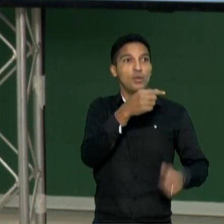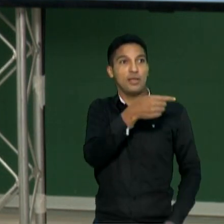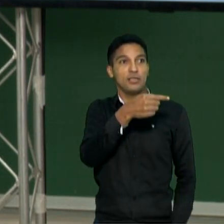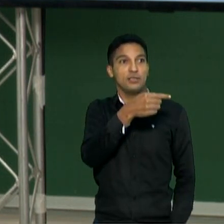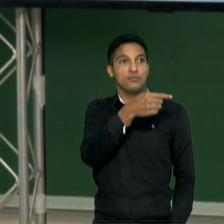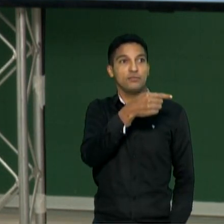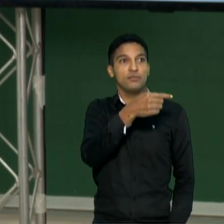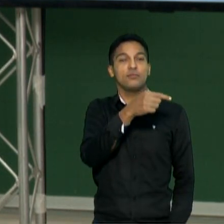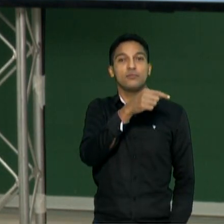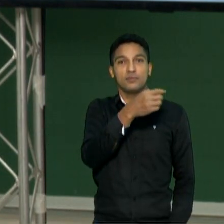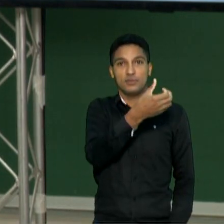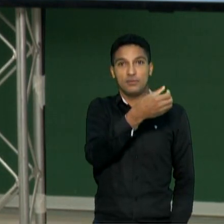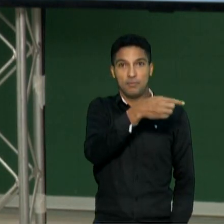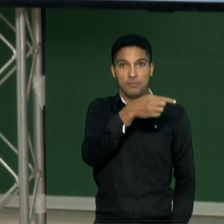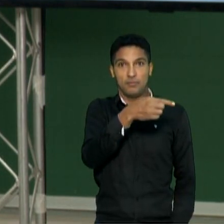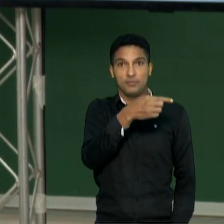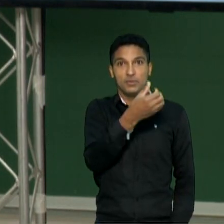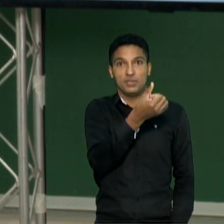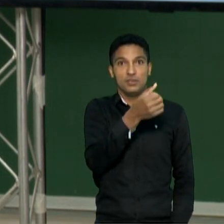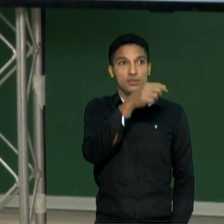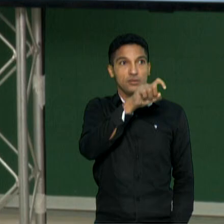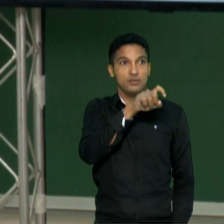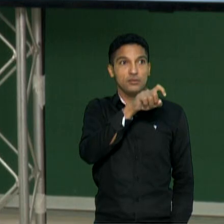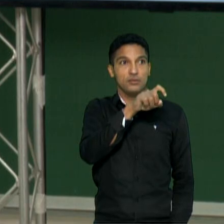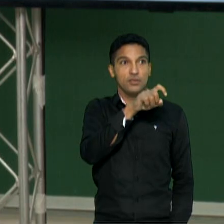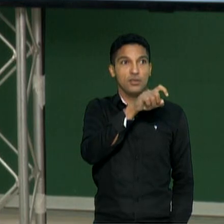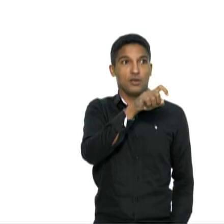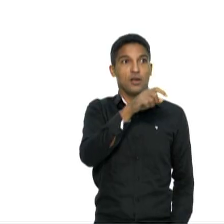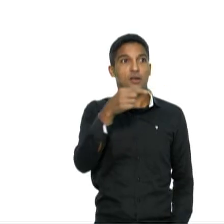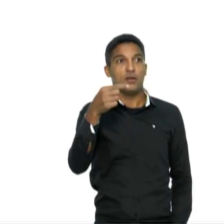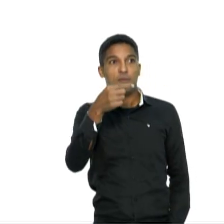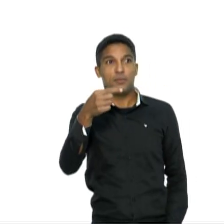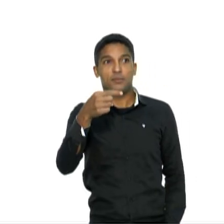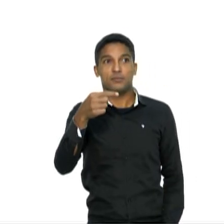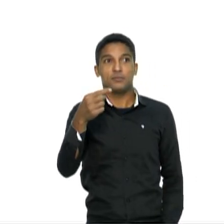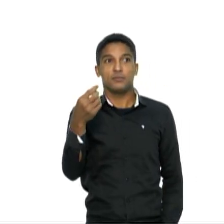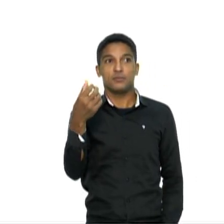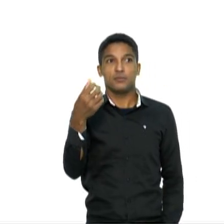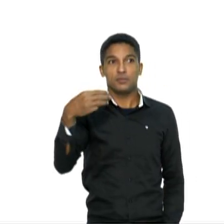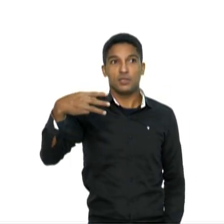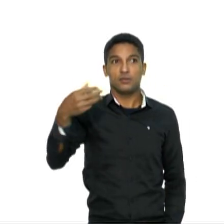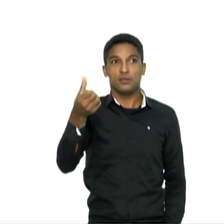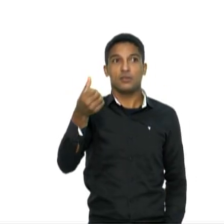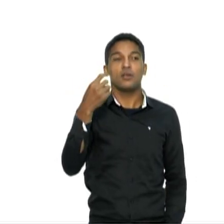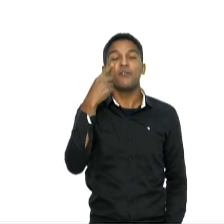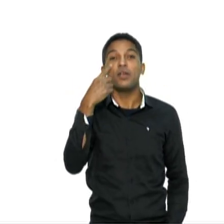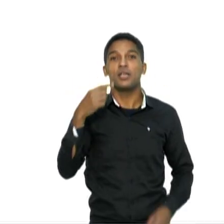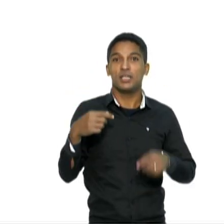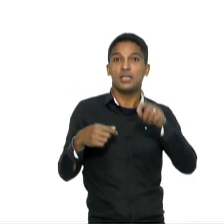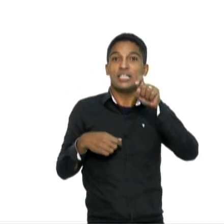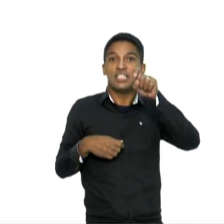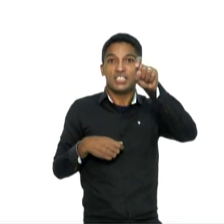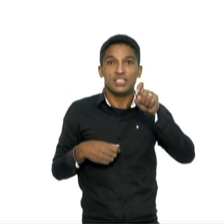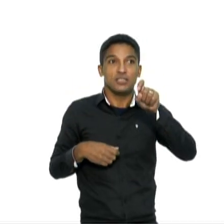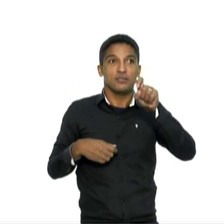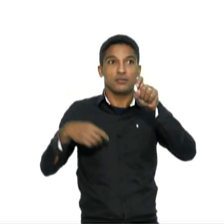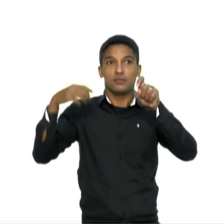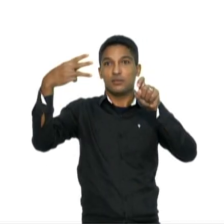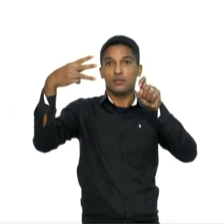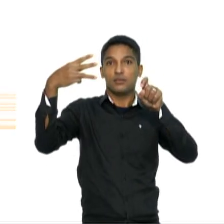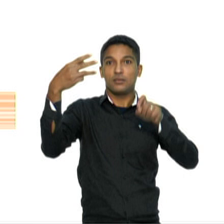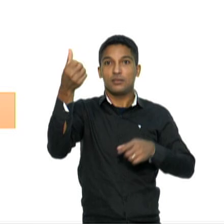E o menos 6 que está multiplicando o x vai dividir o 36. Então, fica 36 divididos por menos